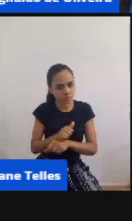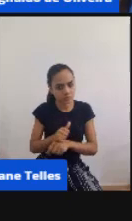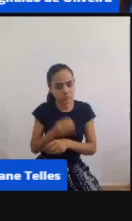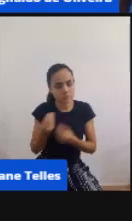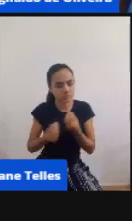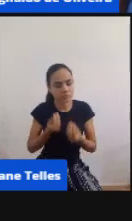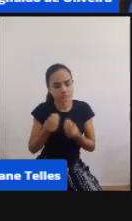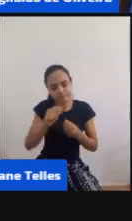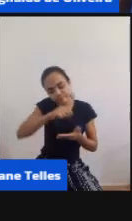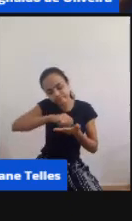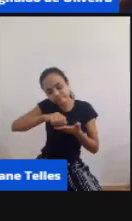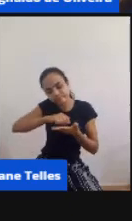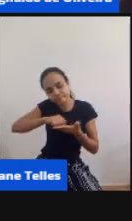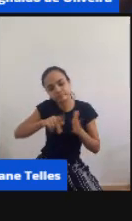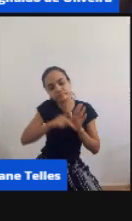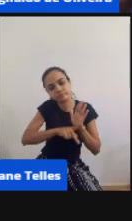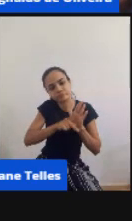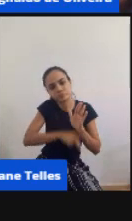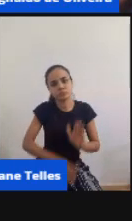próximo slide, por gentileza.